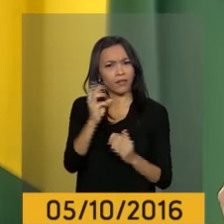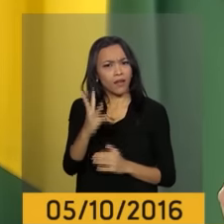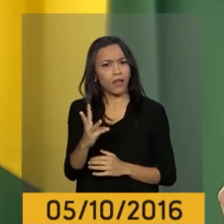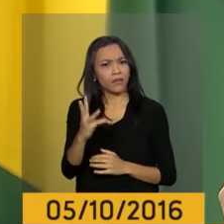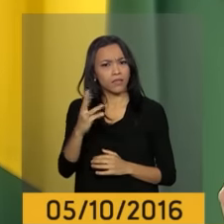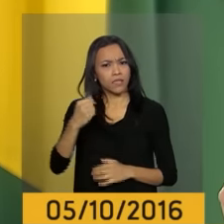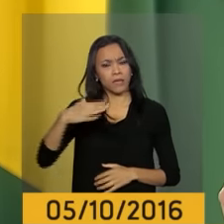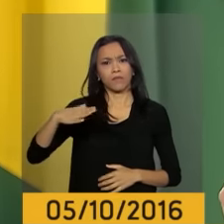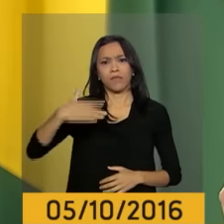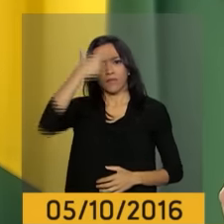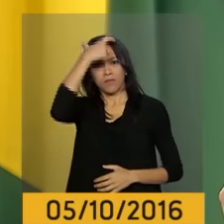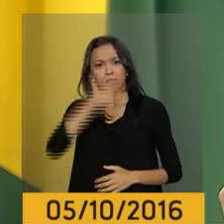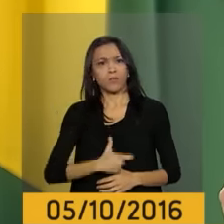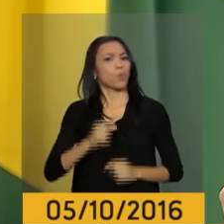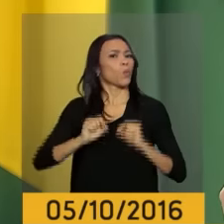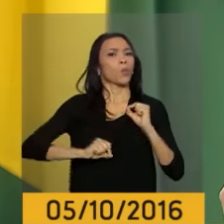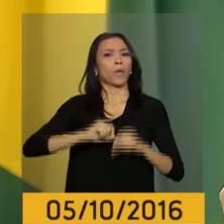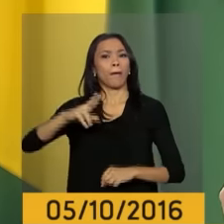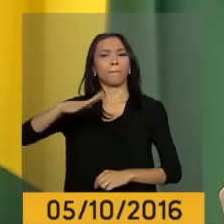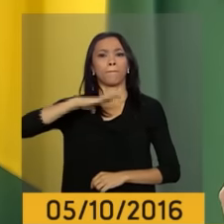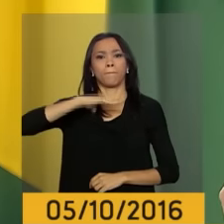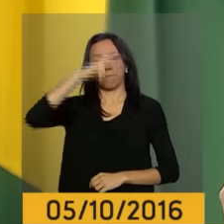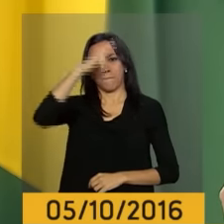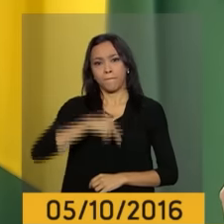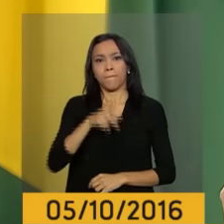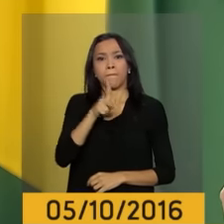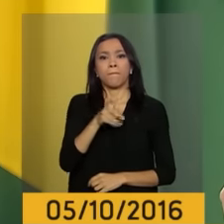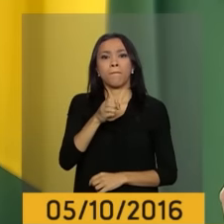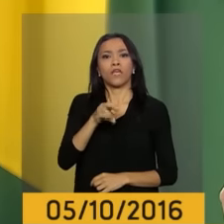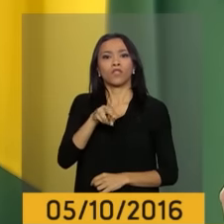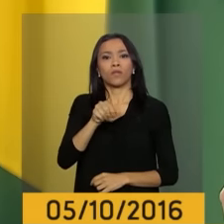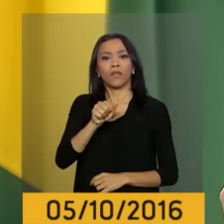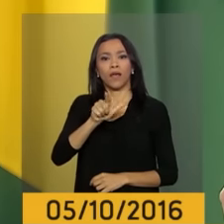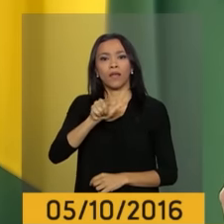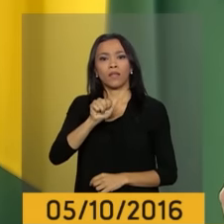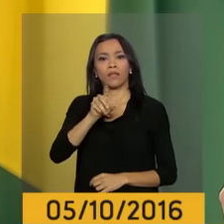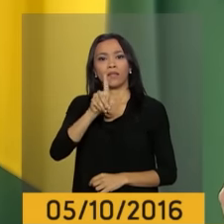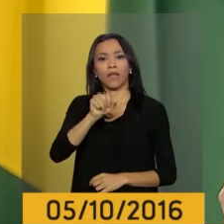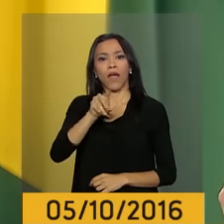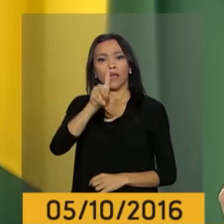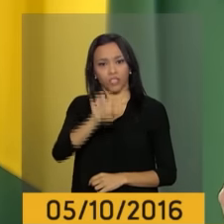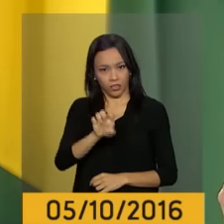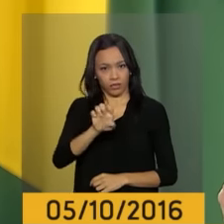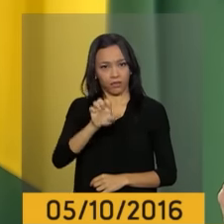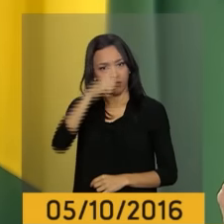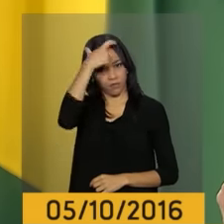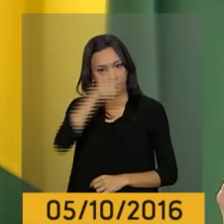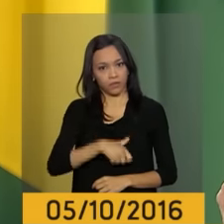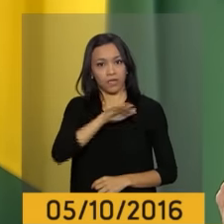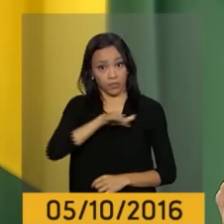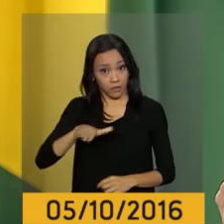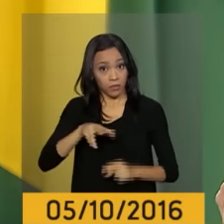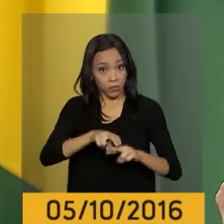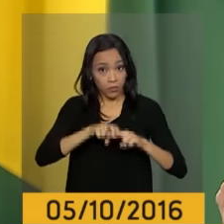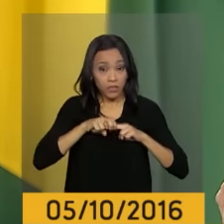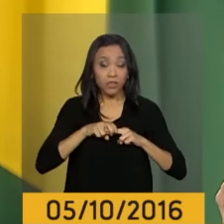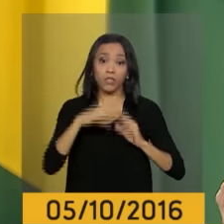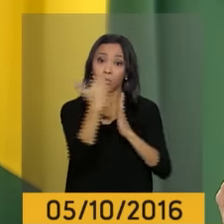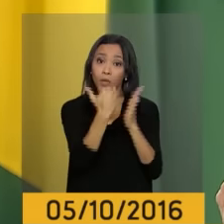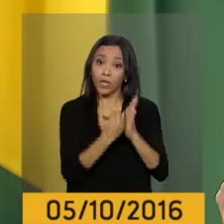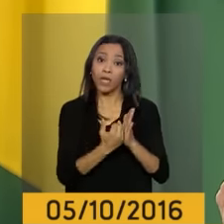a personalidade do ser humano. Então, este cuidado é indispensável. E por isso que o Criança Feliz, não